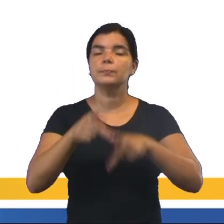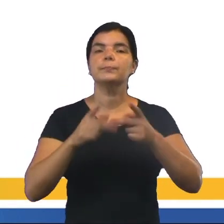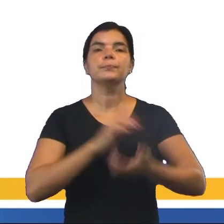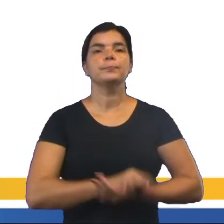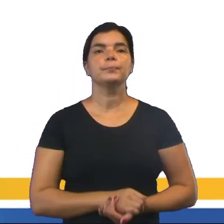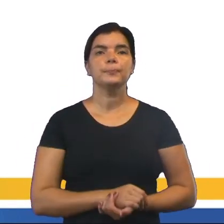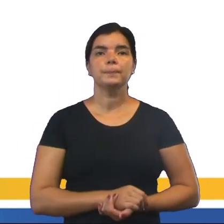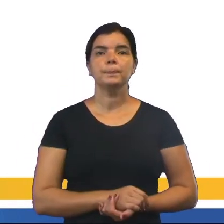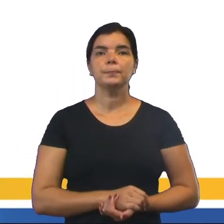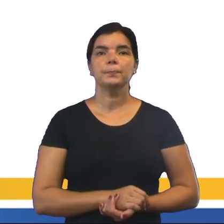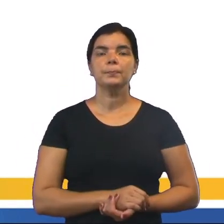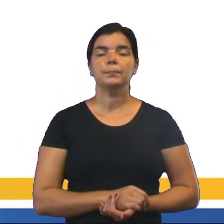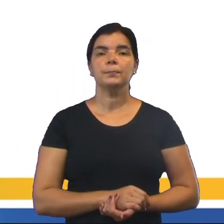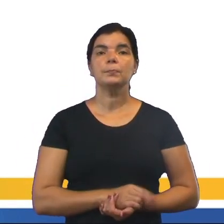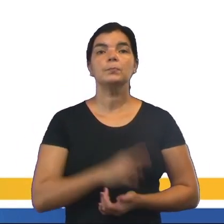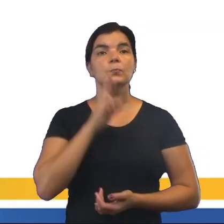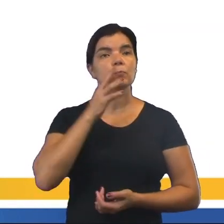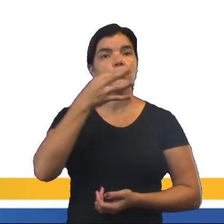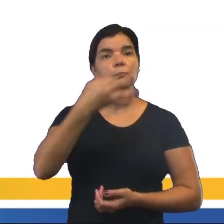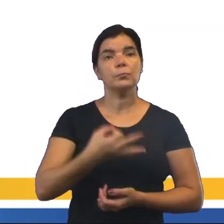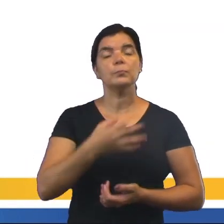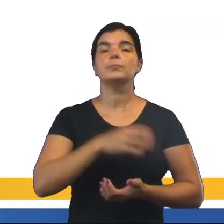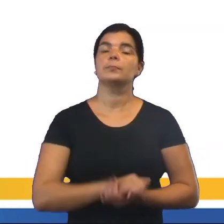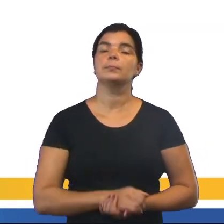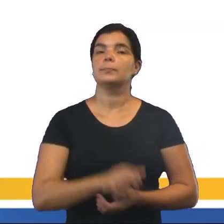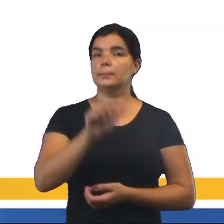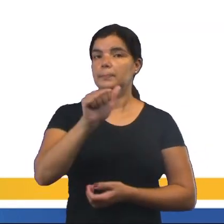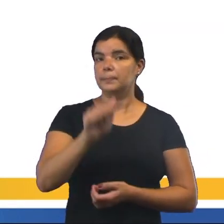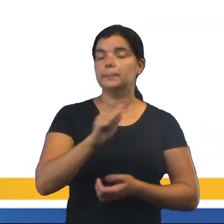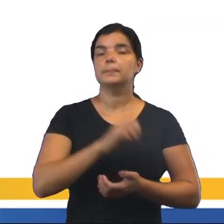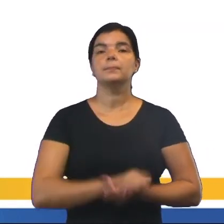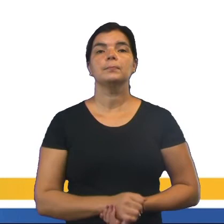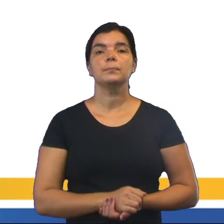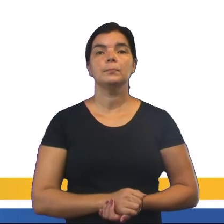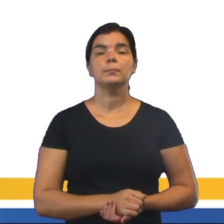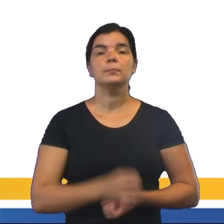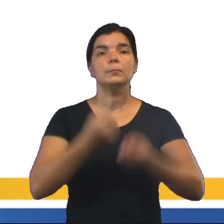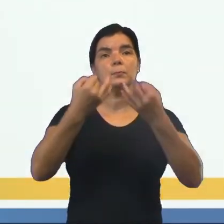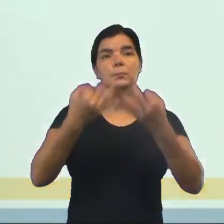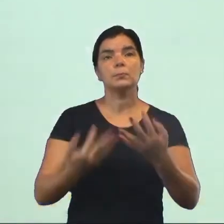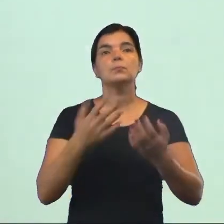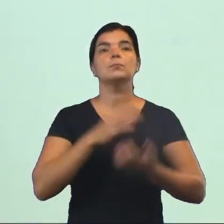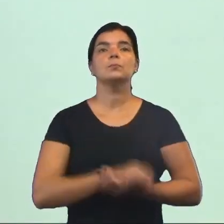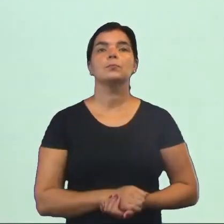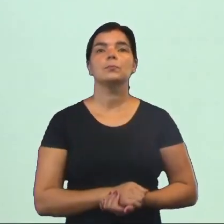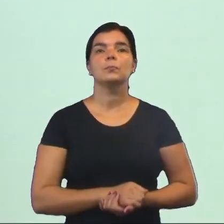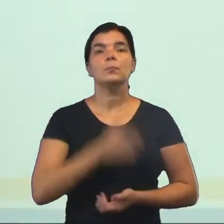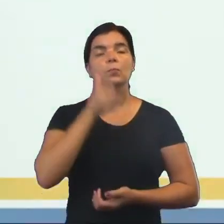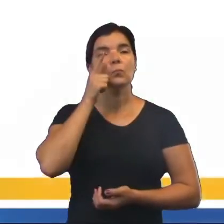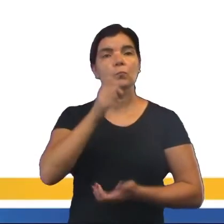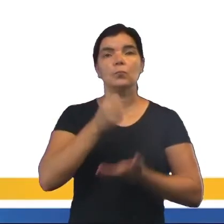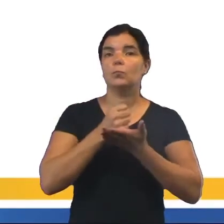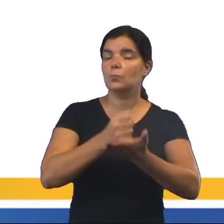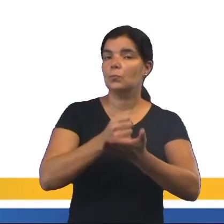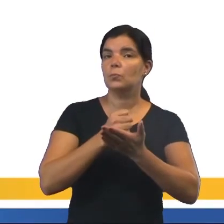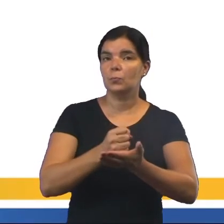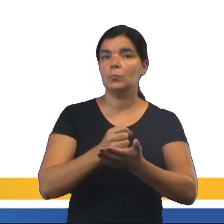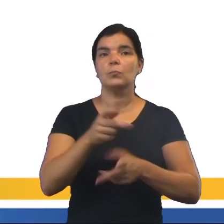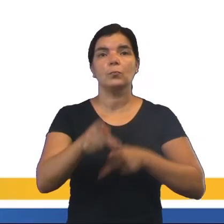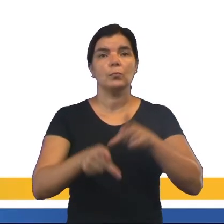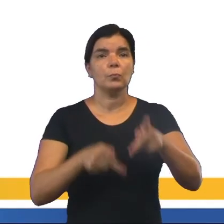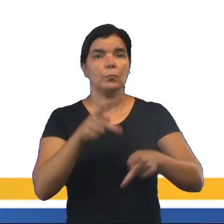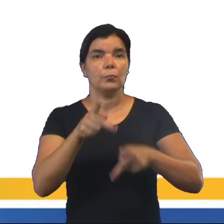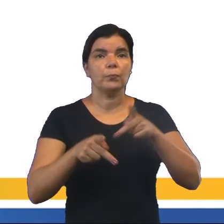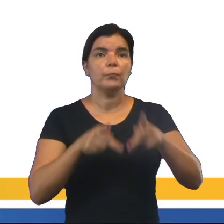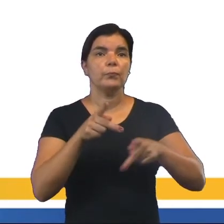da população. A resposta dessa questão, gente, é a letra A, né, que diz que o controle